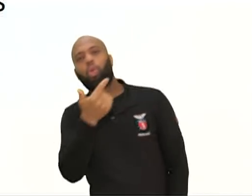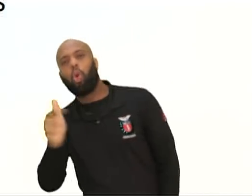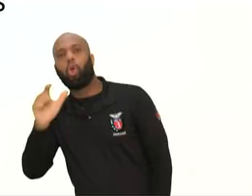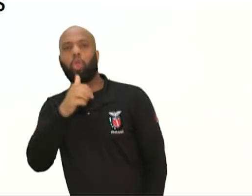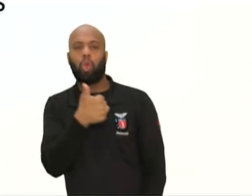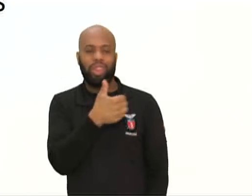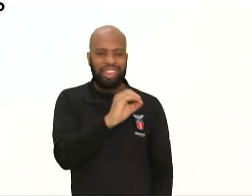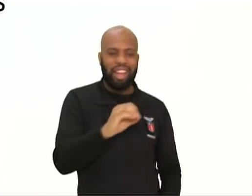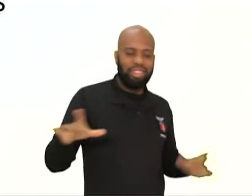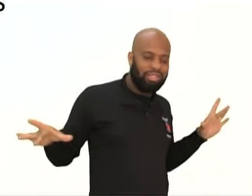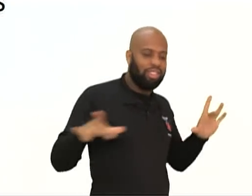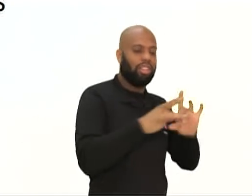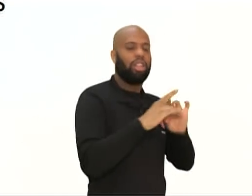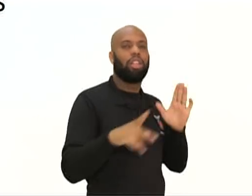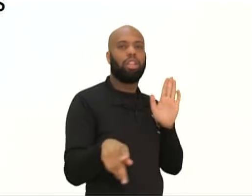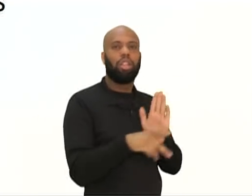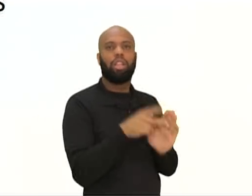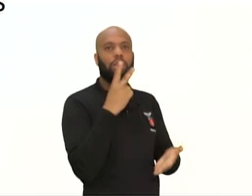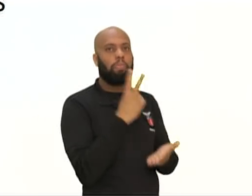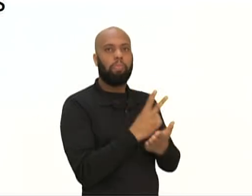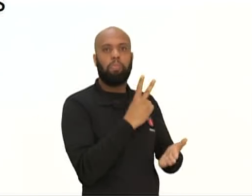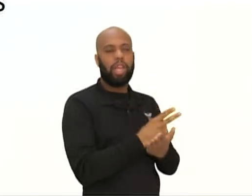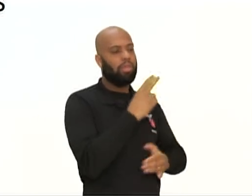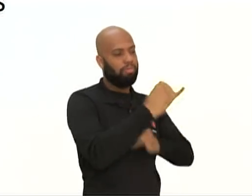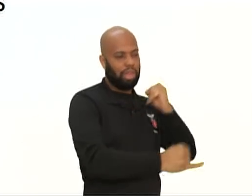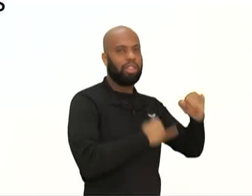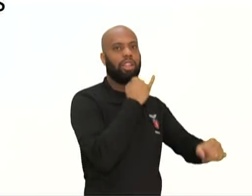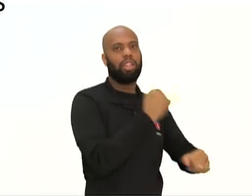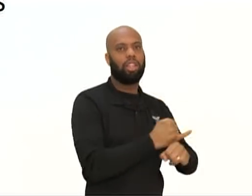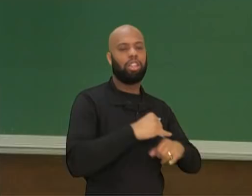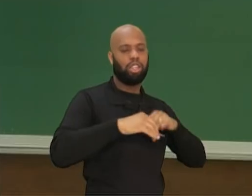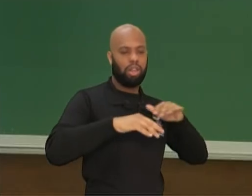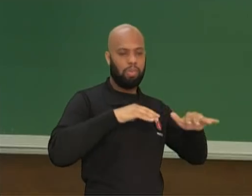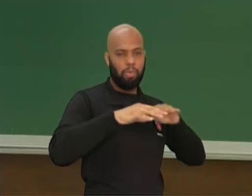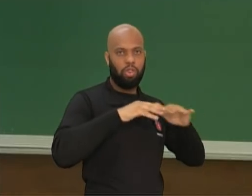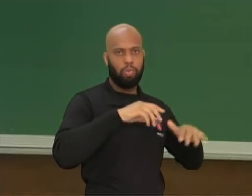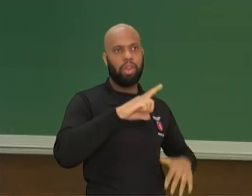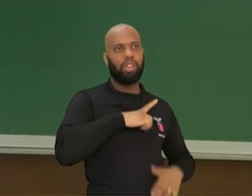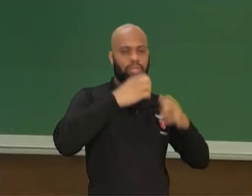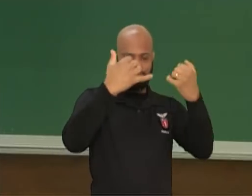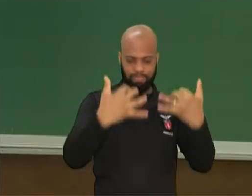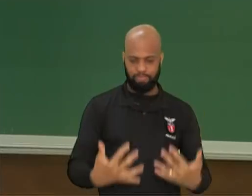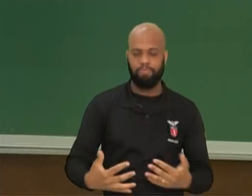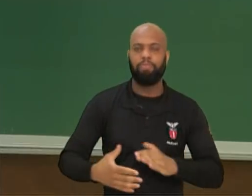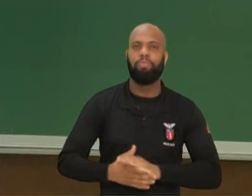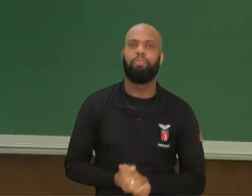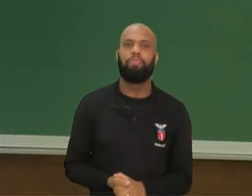aparelhos conectados a seu sistema de comunicação móvel, explica.